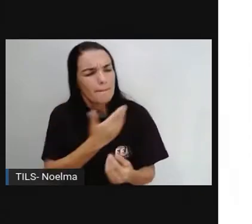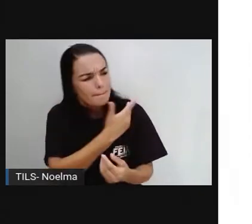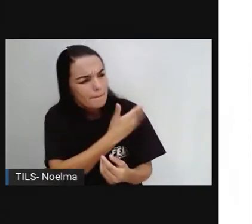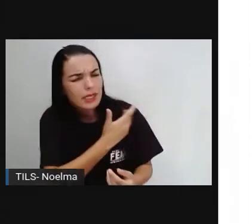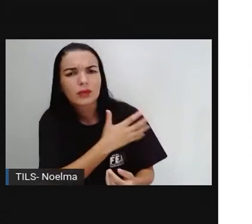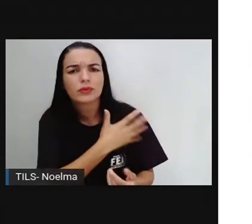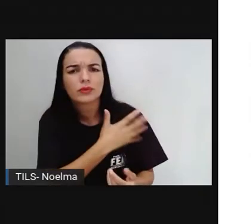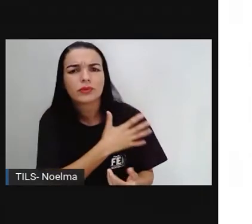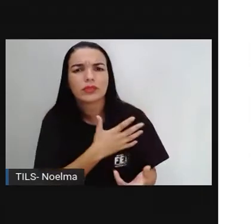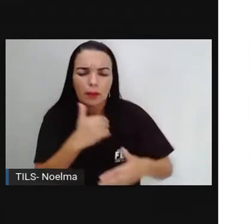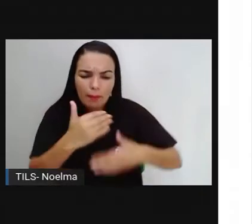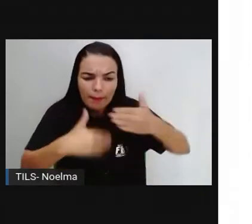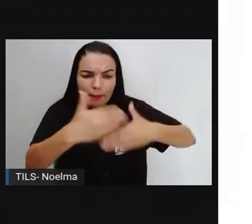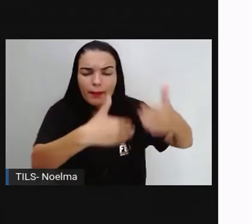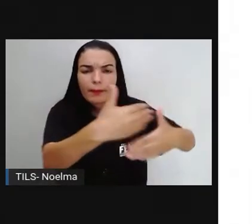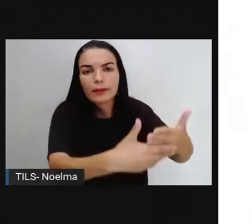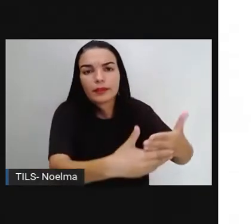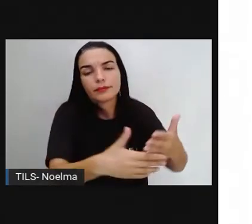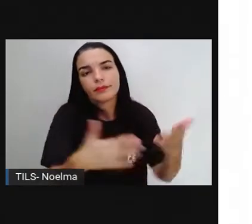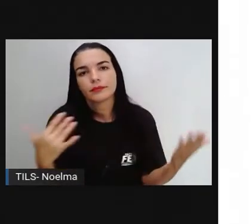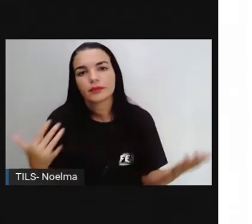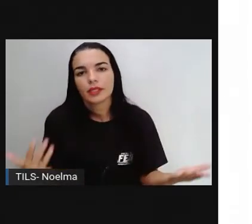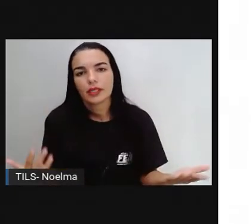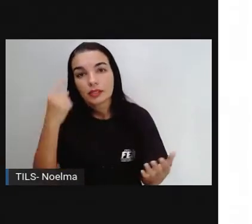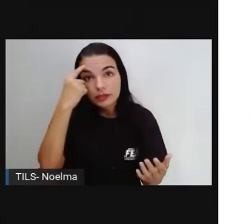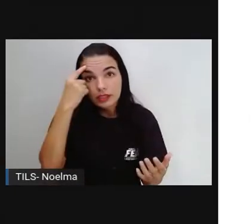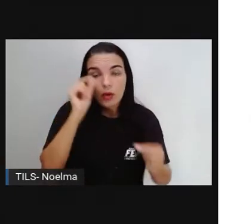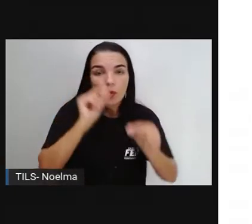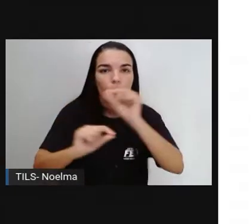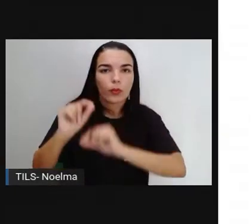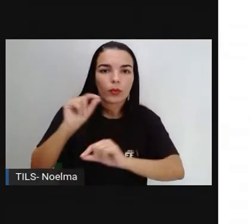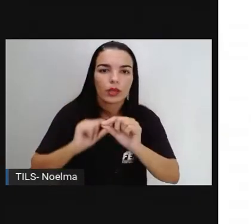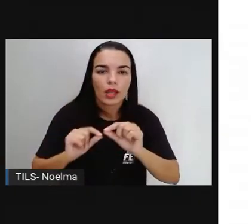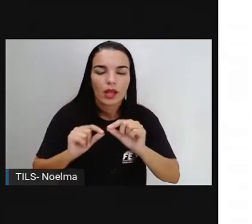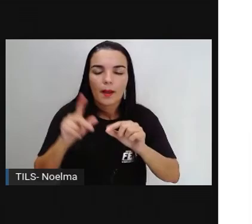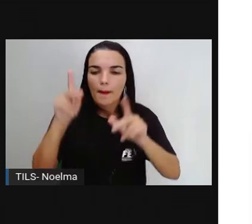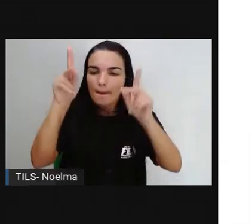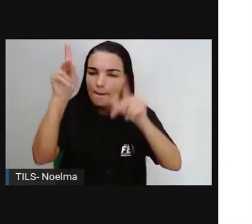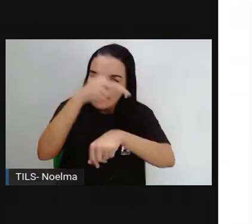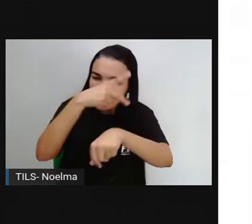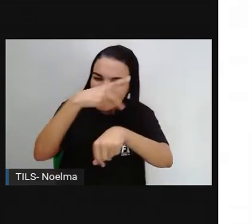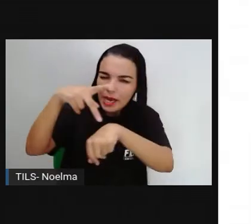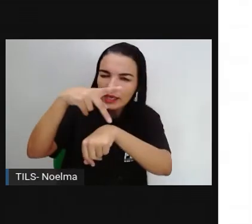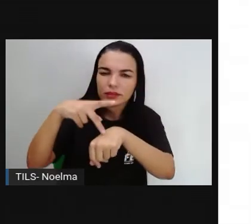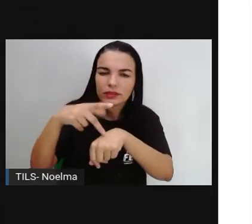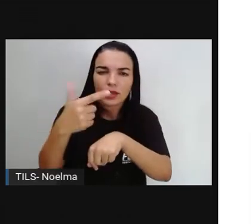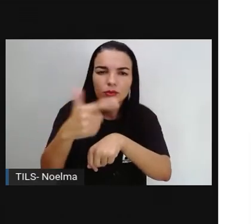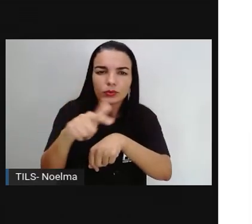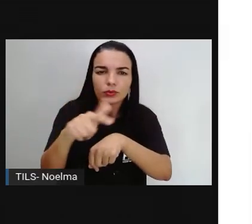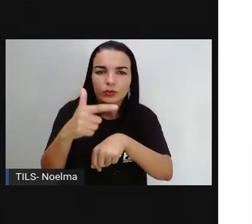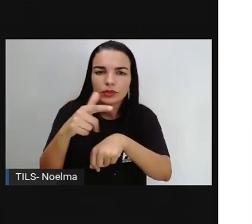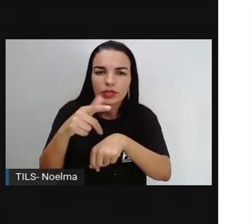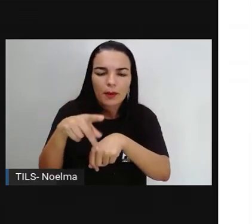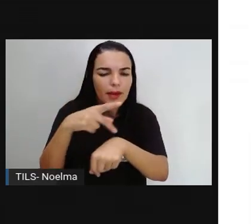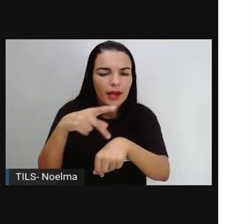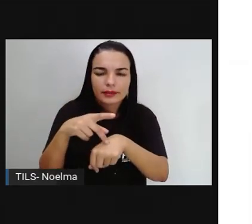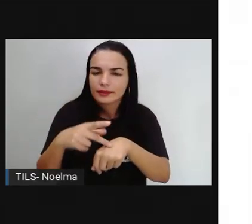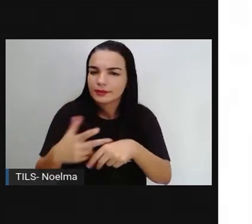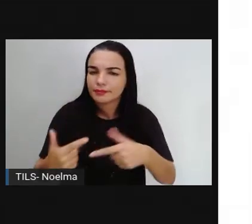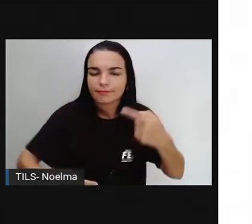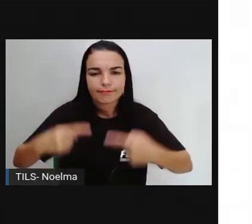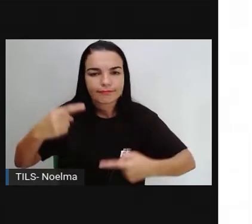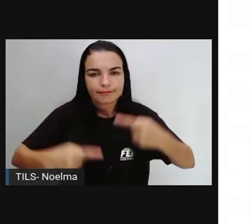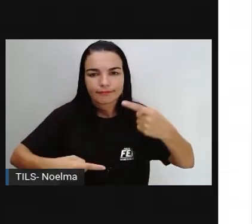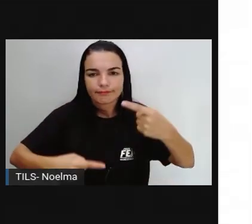são reproduzidos, e no final das contas a gente chega a uma situação de um país que definitivamente não é o país da democracia racial, é o